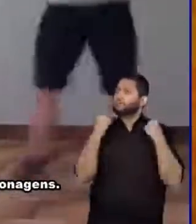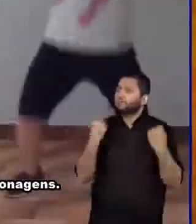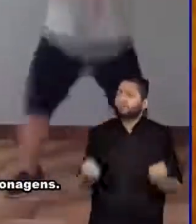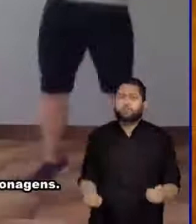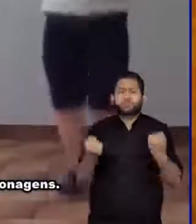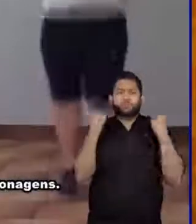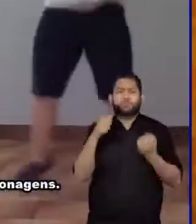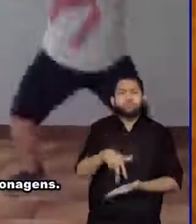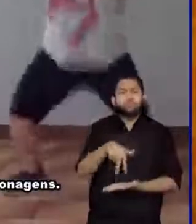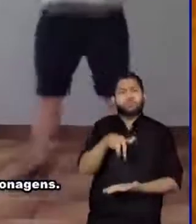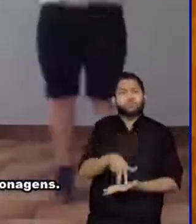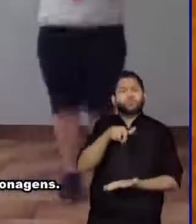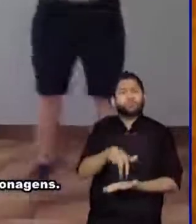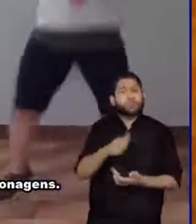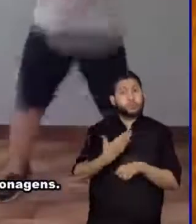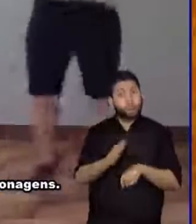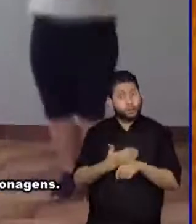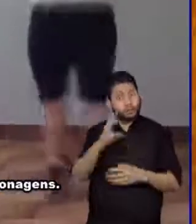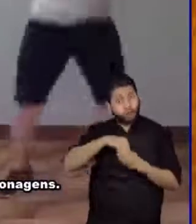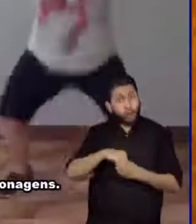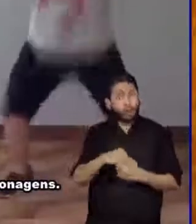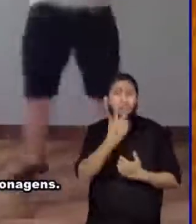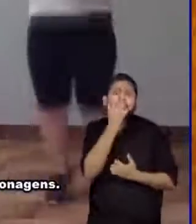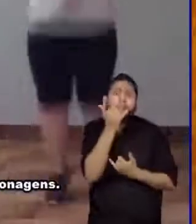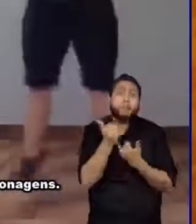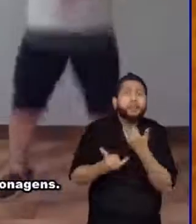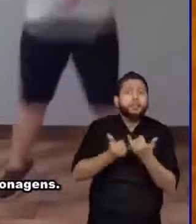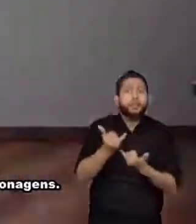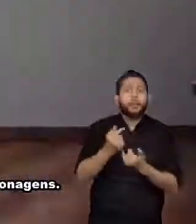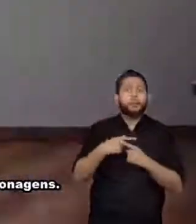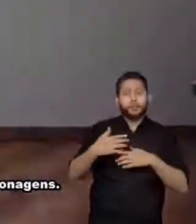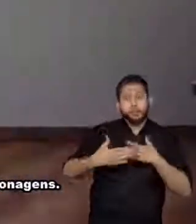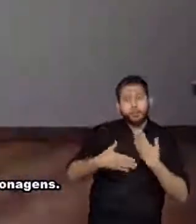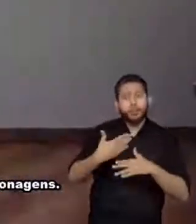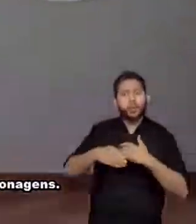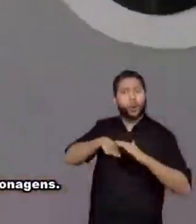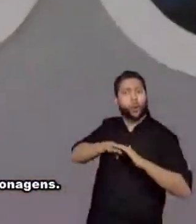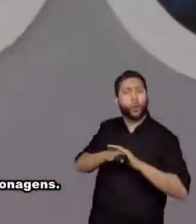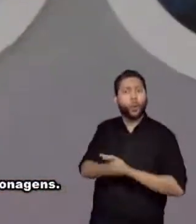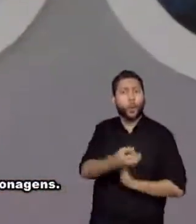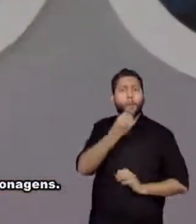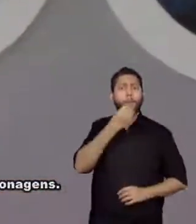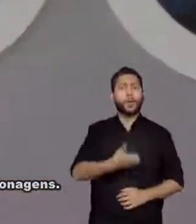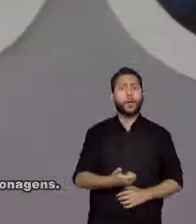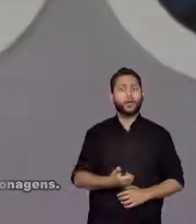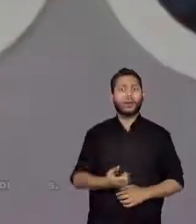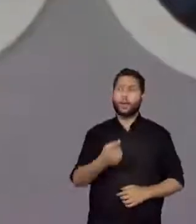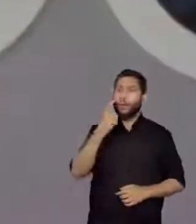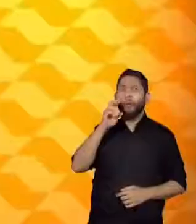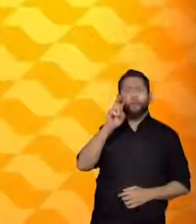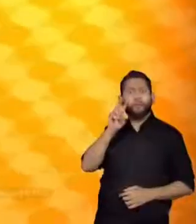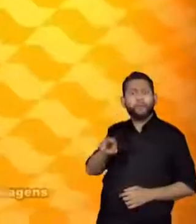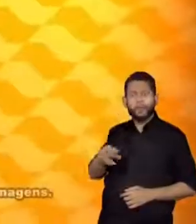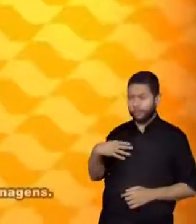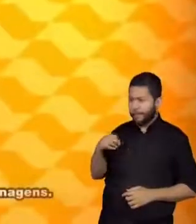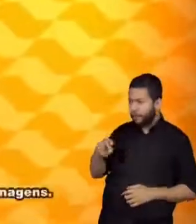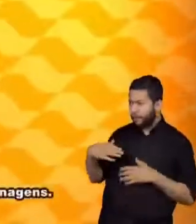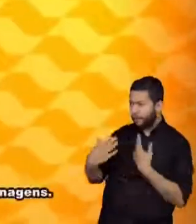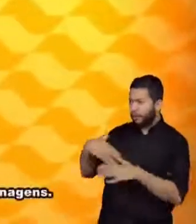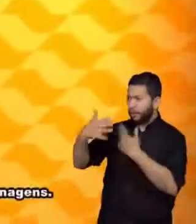né? Os ensaios, treinamentos, e que foi aperfeiçoando. E era o momento que a gente via mais a Laura, mais